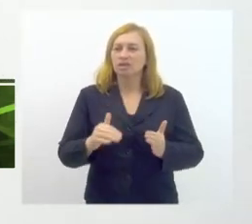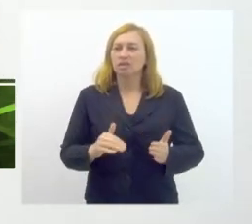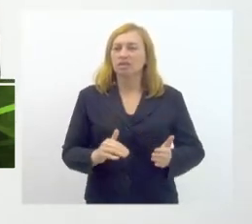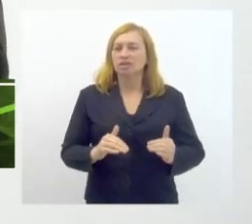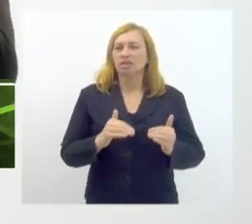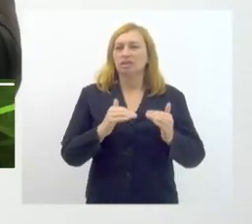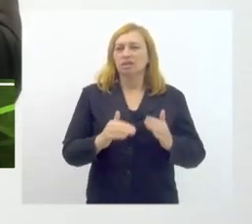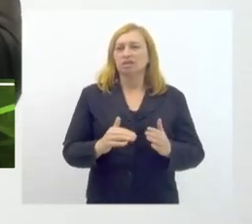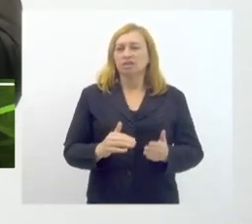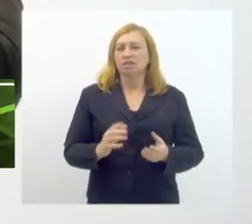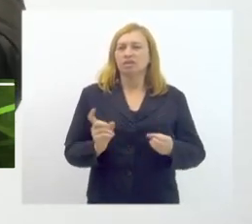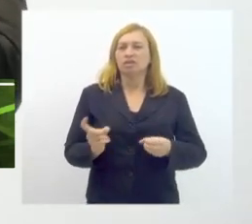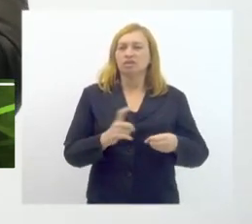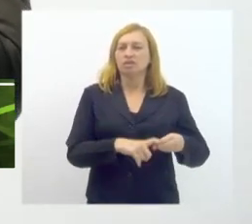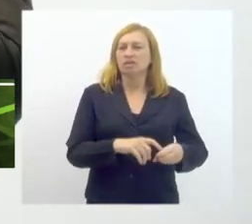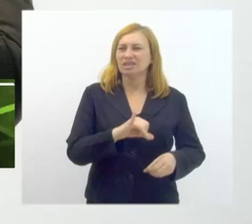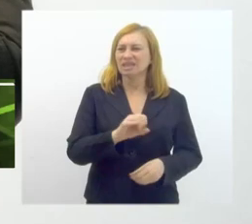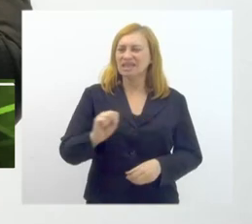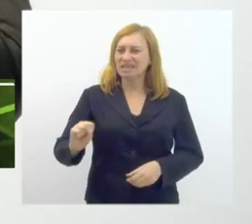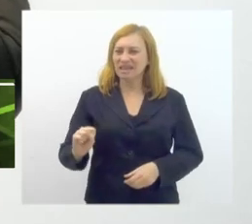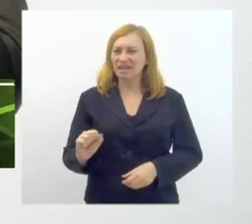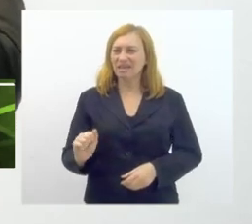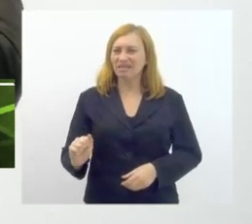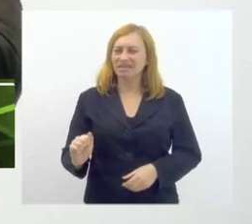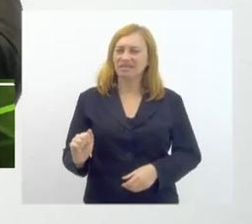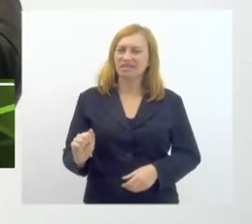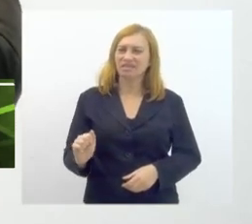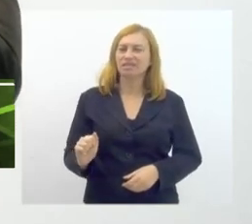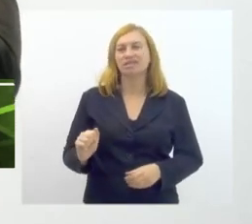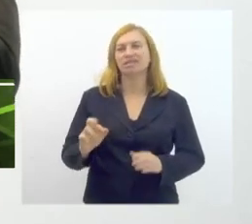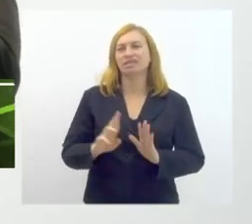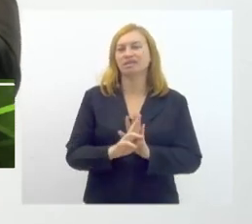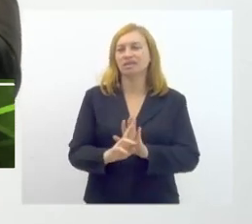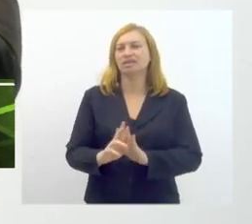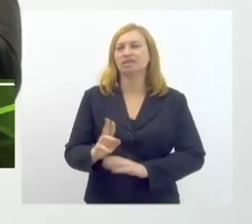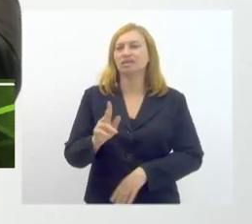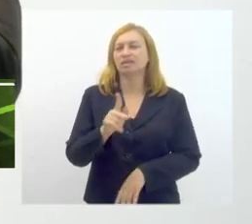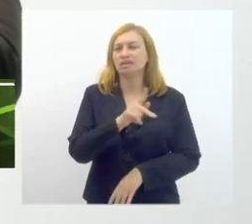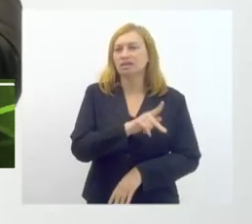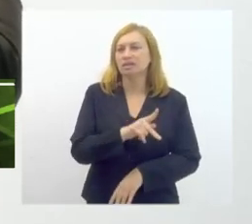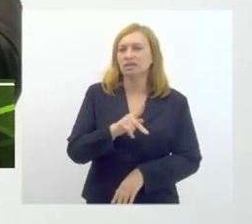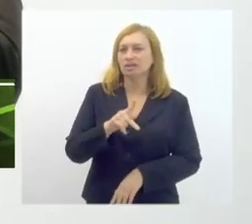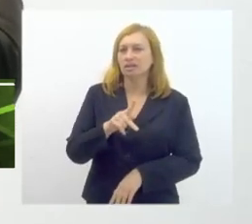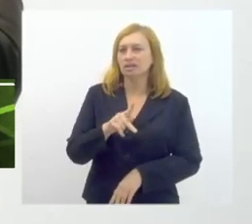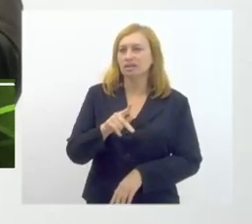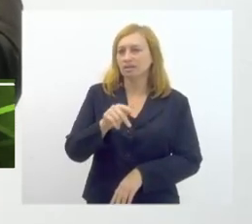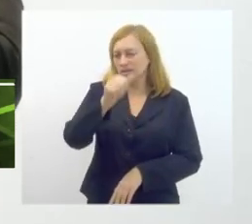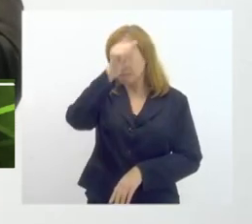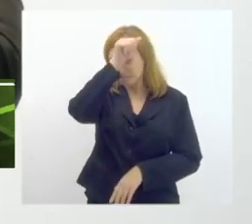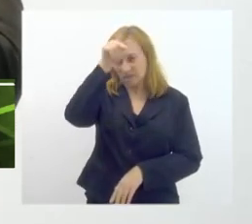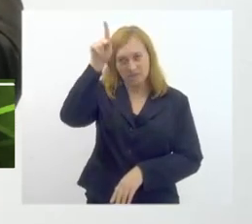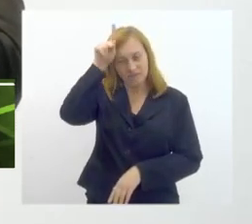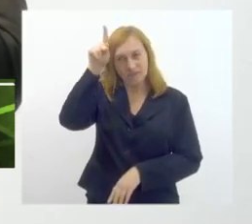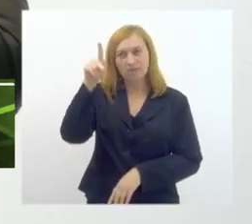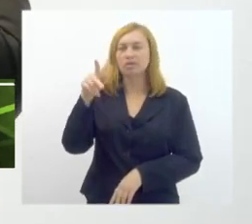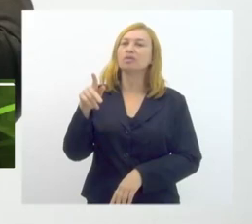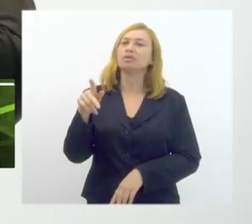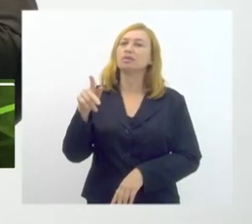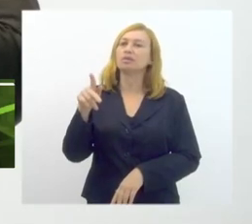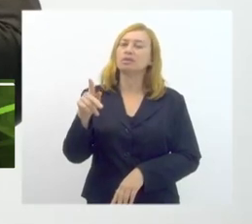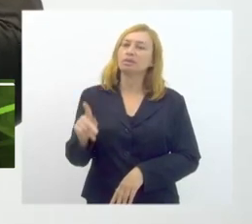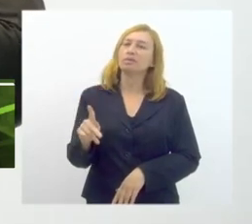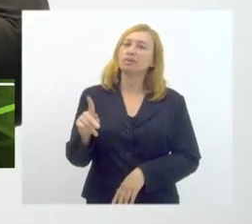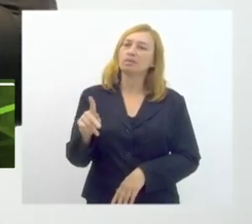dos consórcios, Cis Serra, representando o presidente e o prefeito de Petrópolis, Dr. Rubem José França Bontempo, o